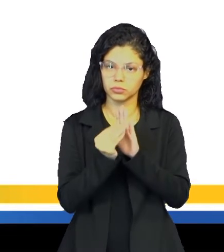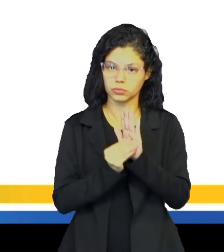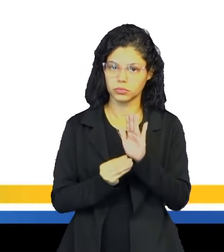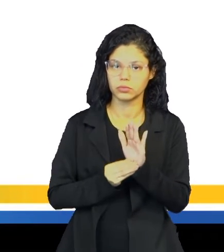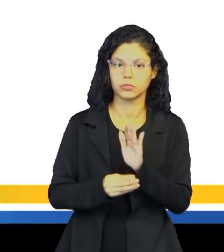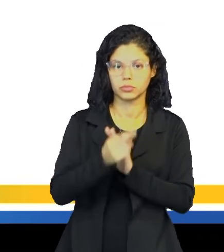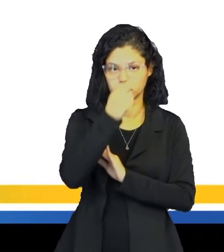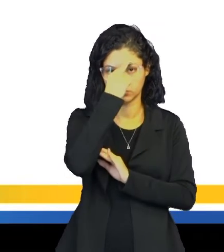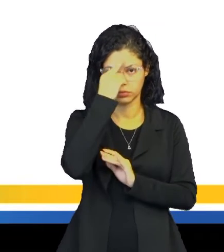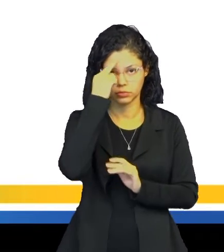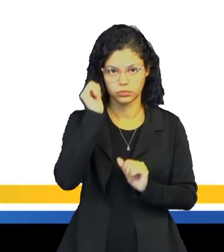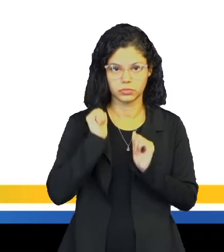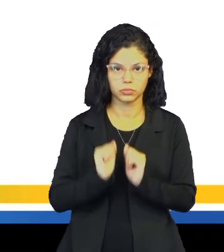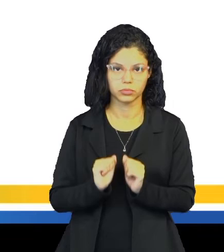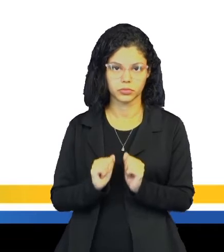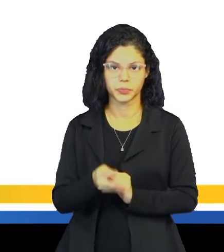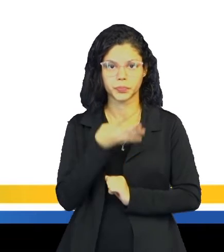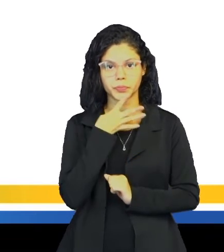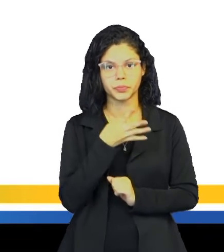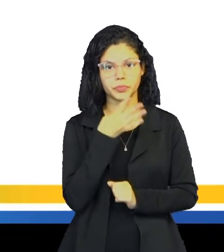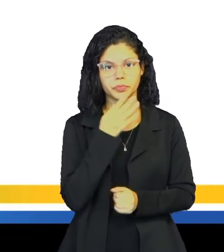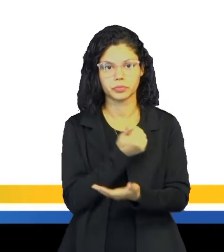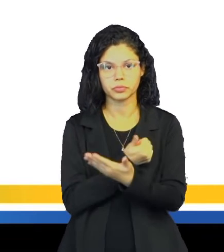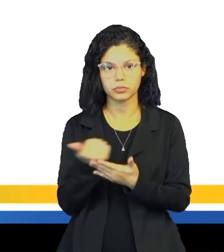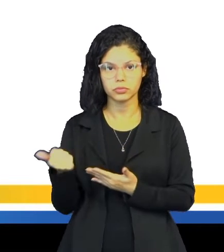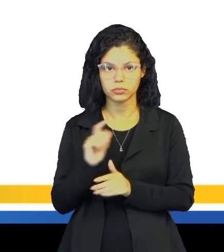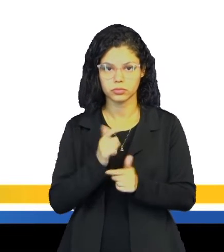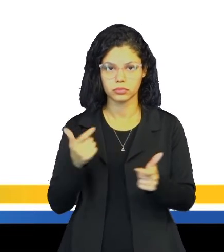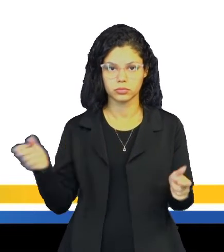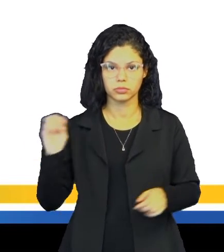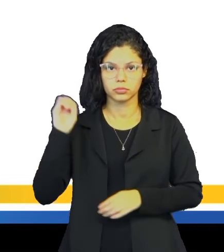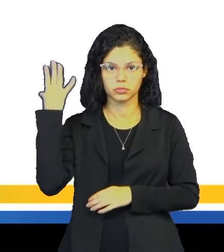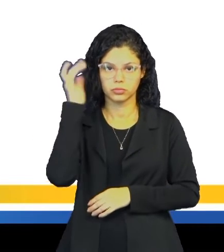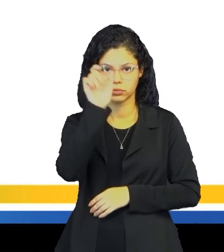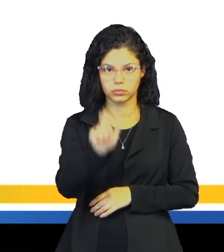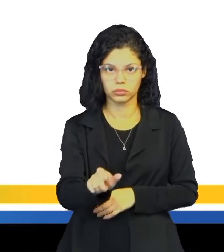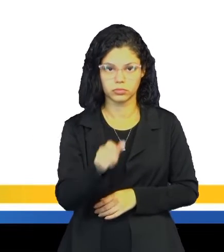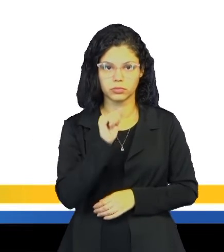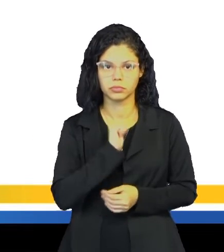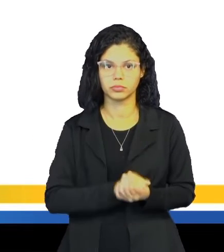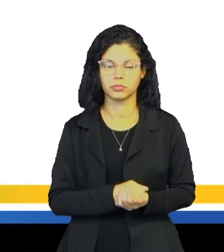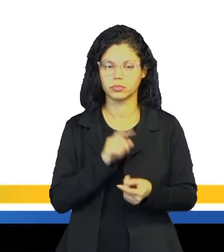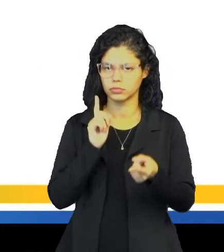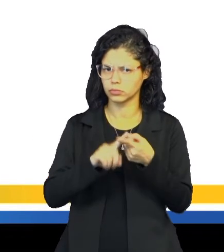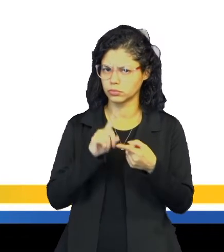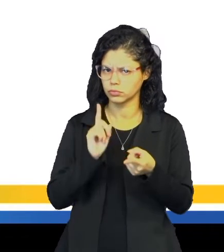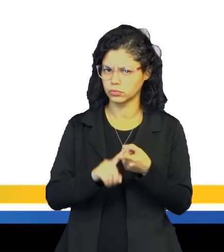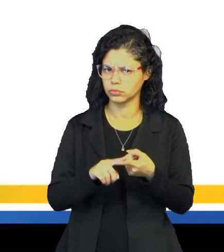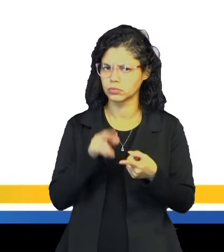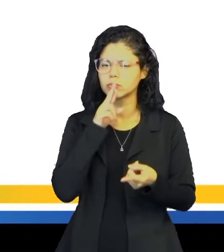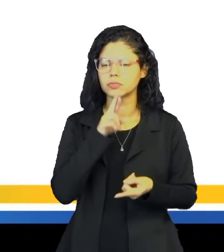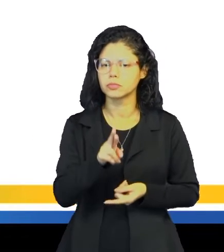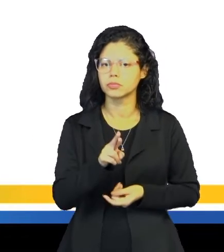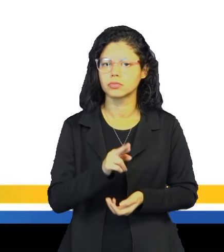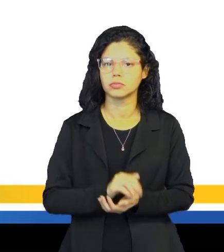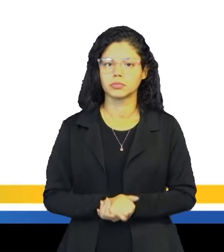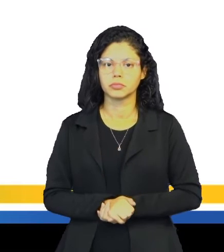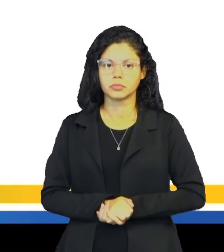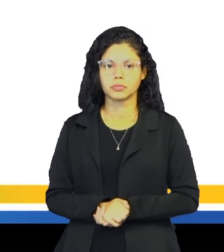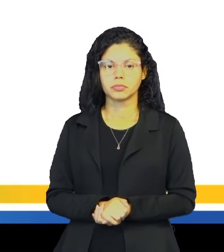fatos históricos só podem ser reconhecidos nas ações dos grandes acontecimentos e personagens. Justifica a sua resposta,